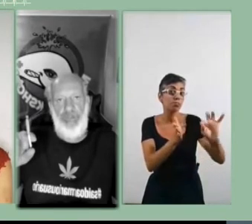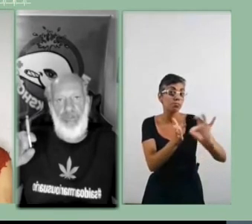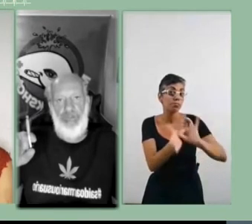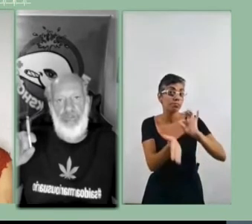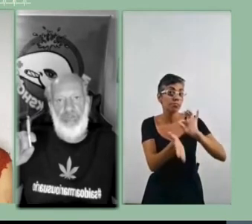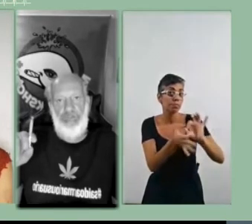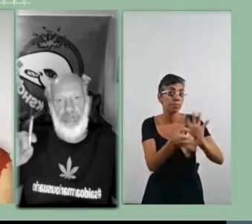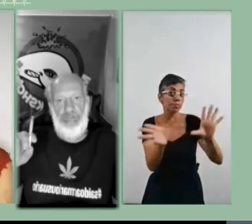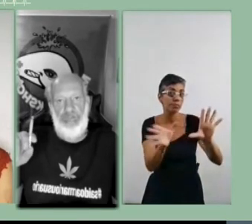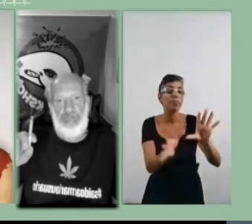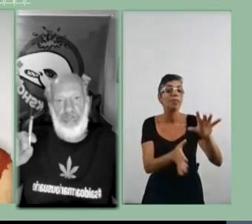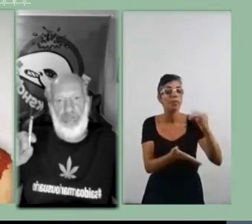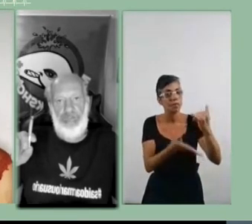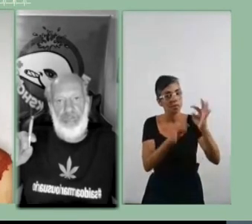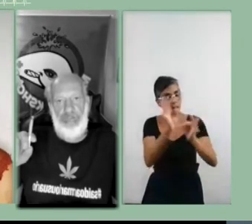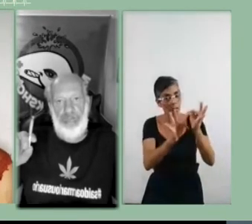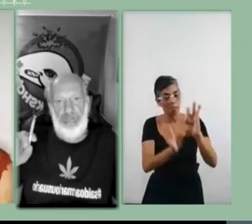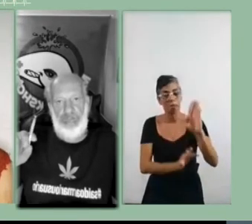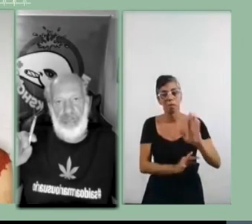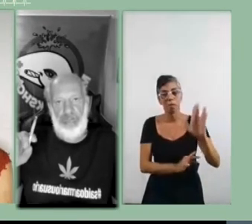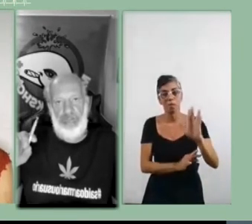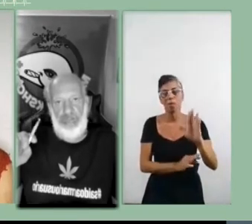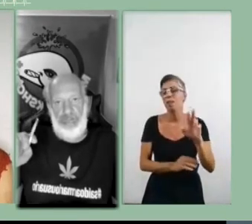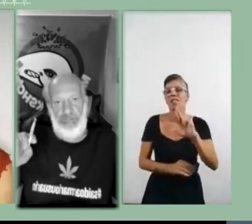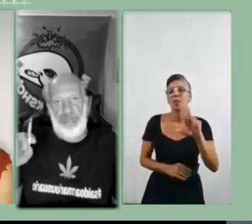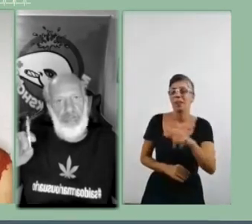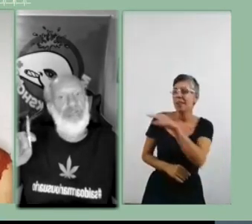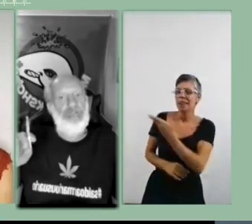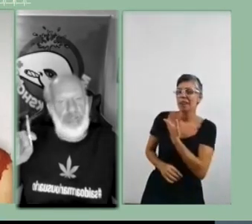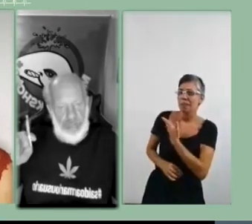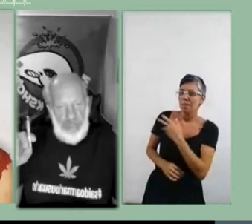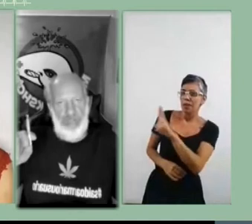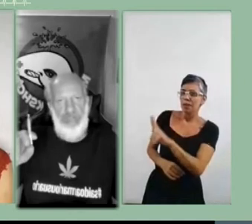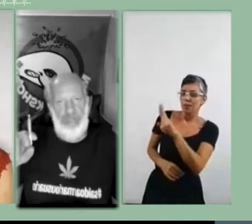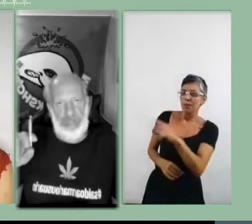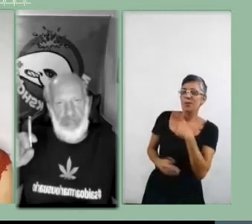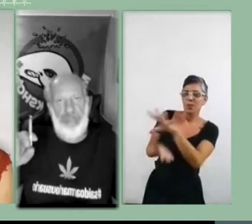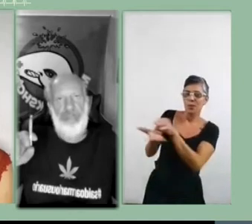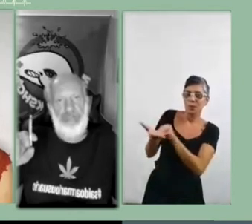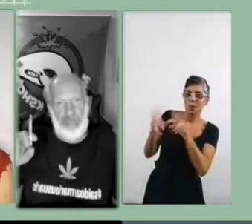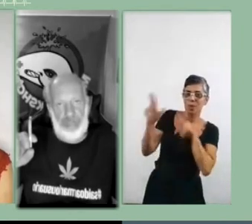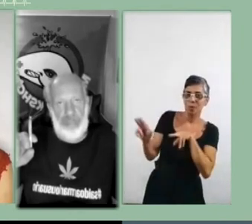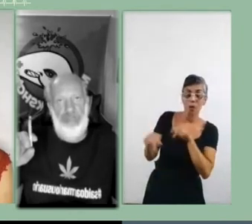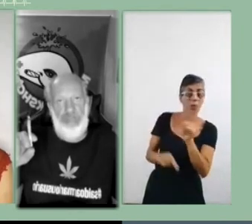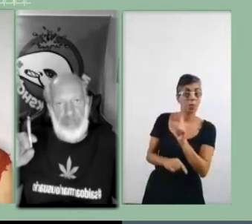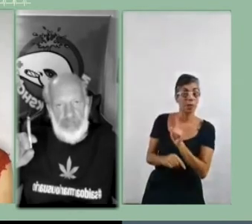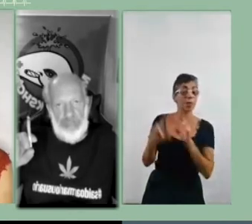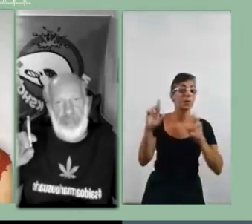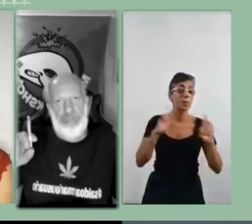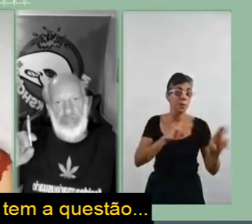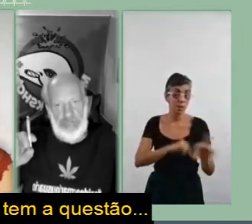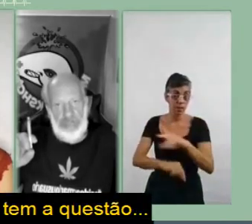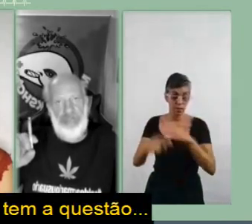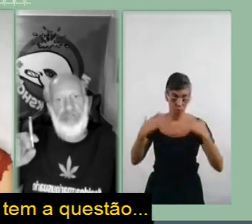você, porque fulana usa que vai dar certo comigo. Assim, você tem que saber, existe um limiar, cada corpo é um